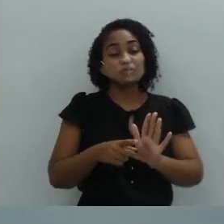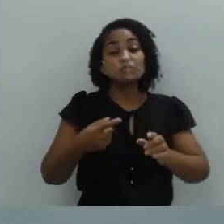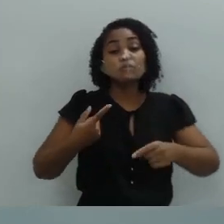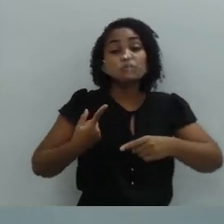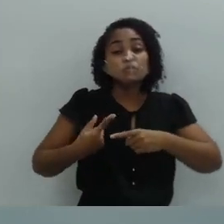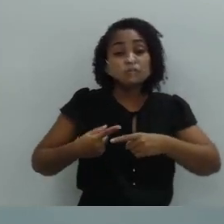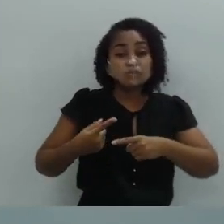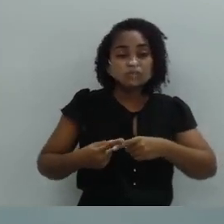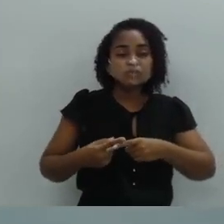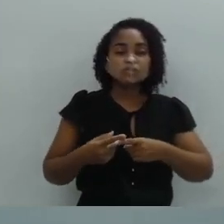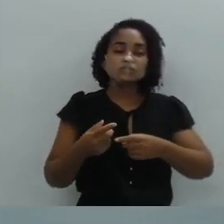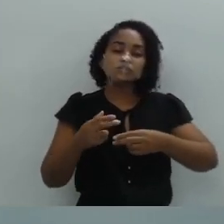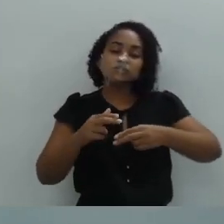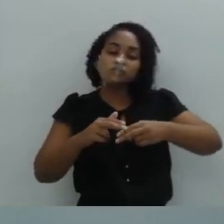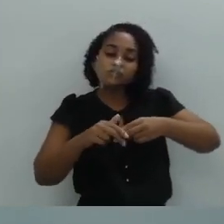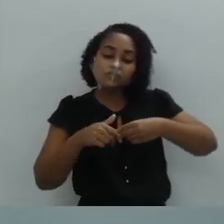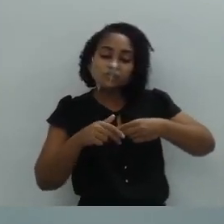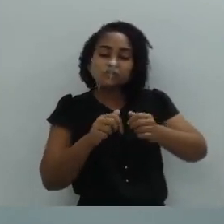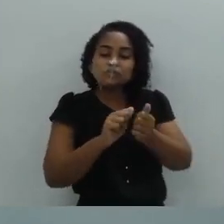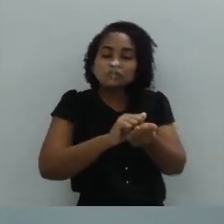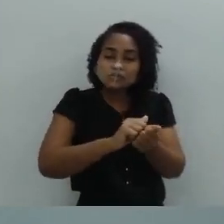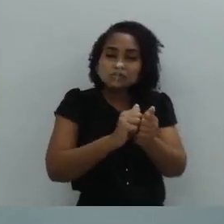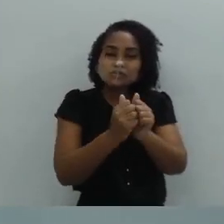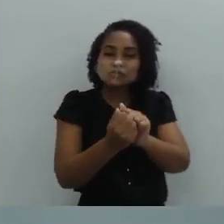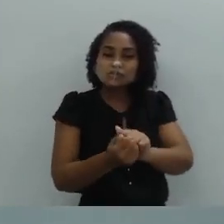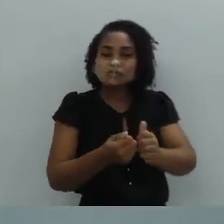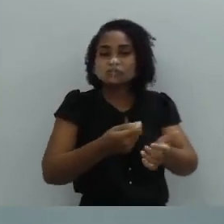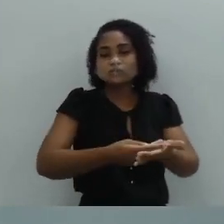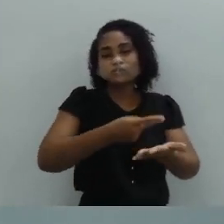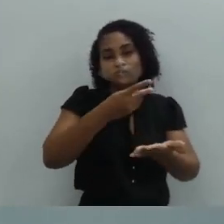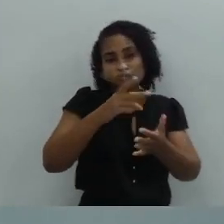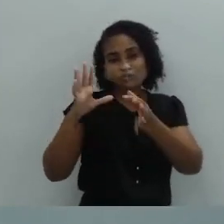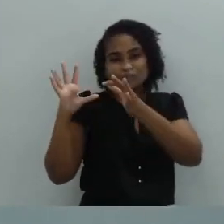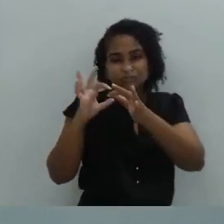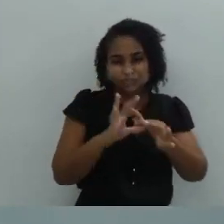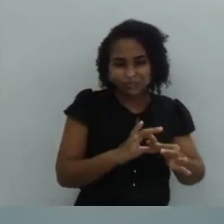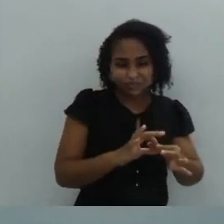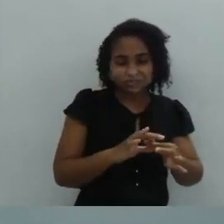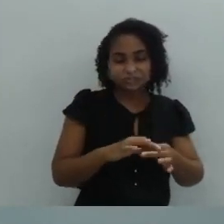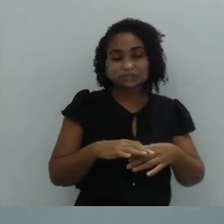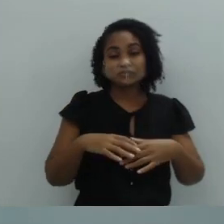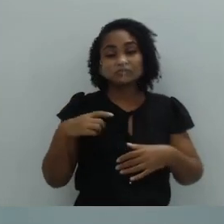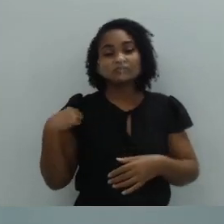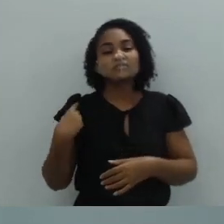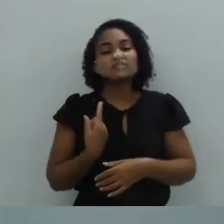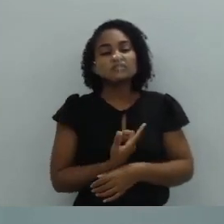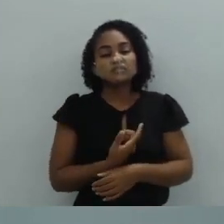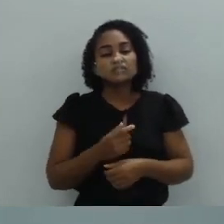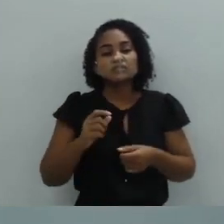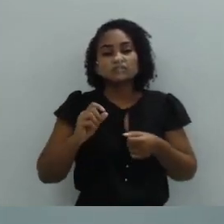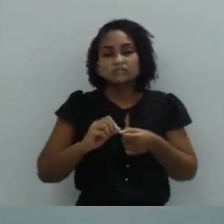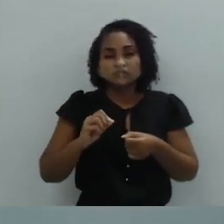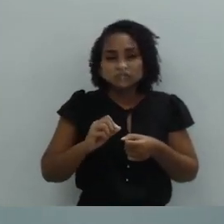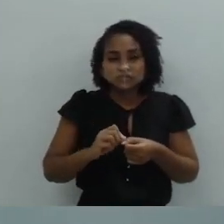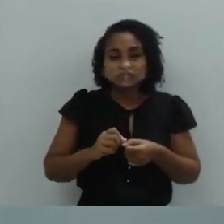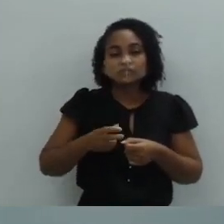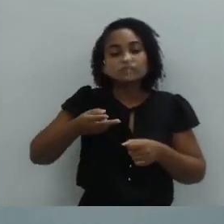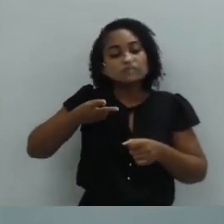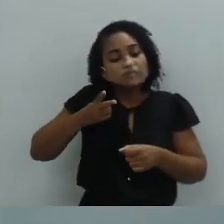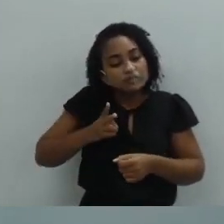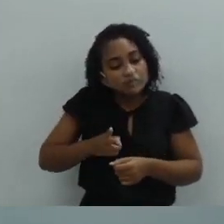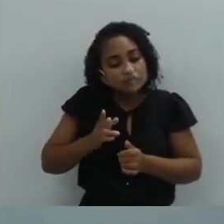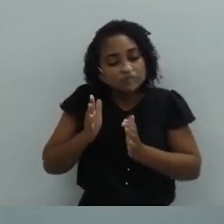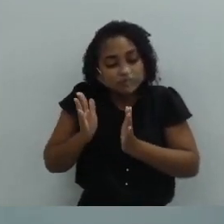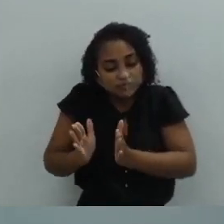Porque ele vai estar se adaptando à situação, ao contexto. A gente vai seguir passo